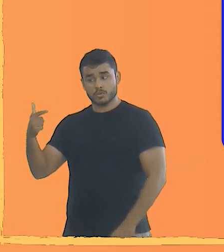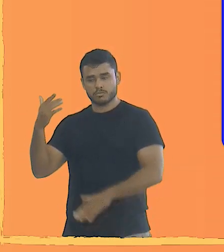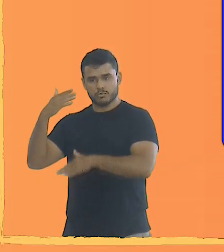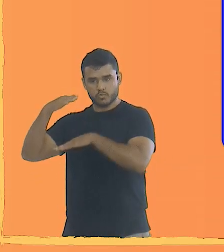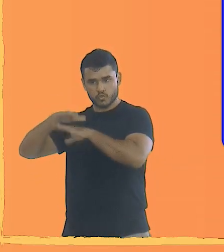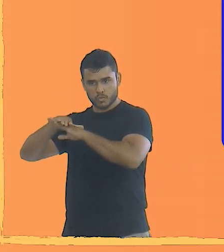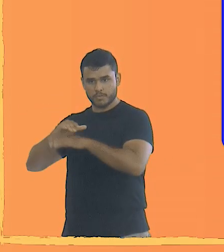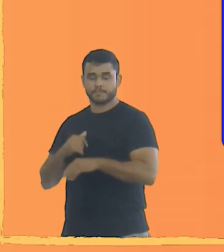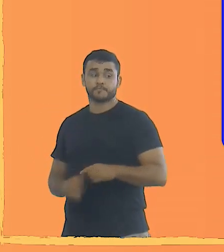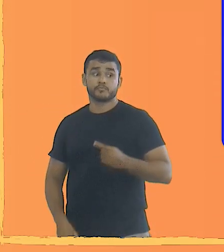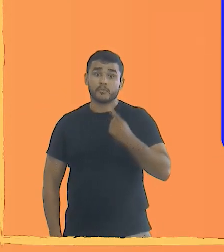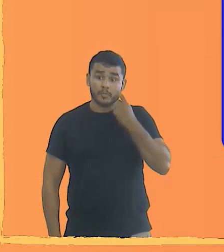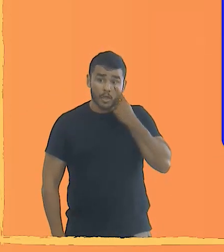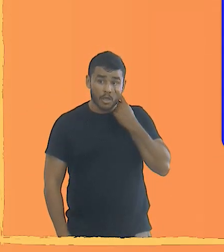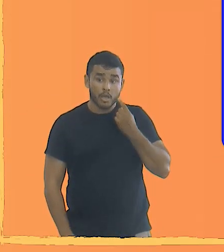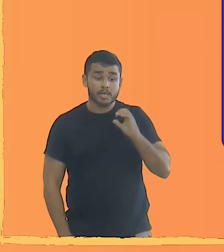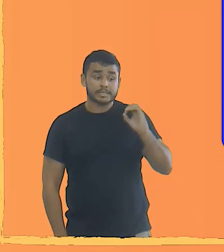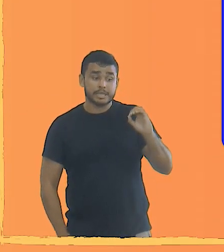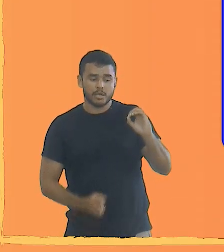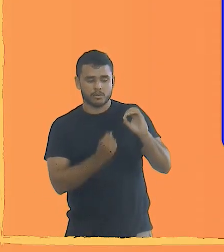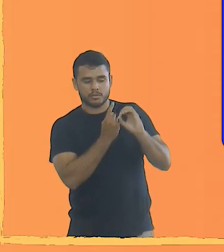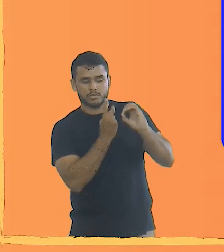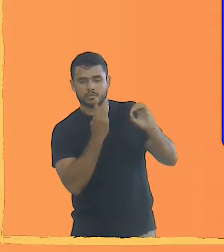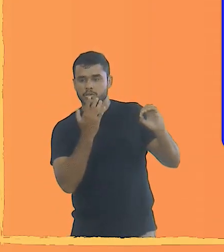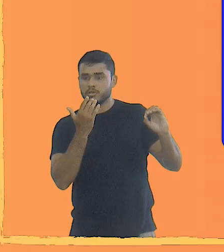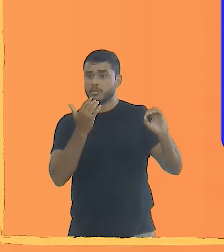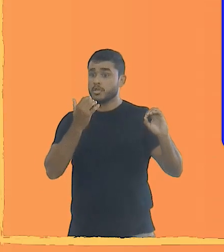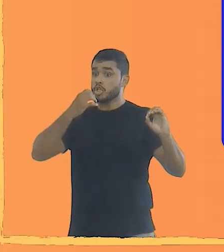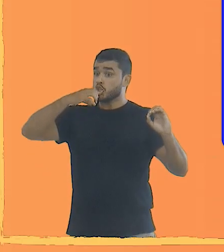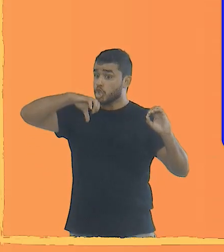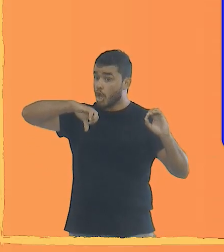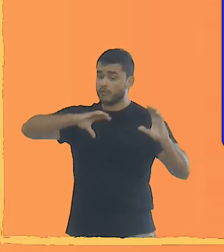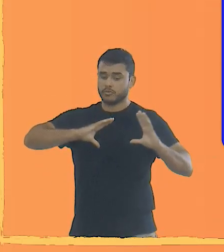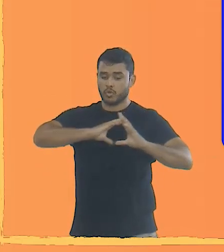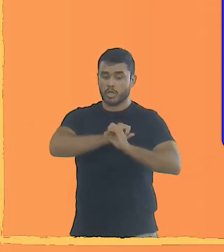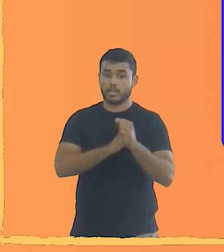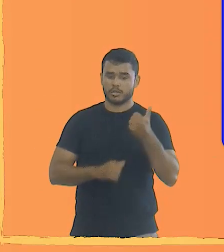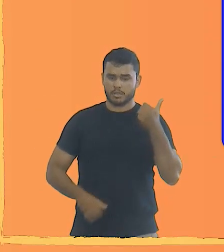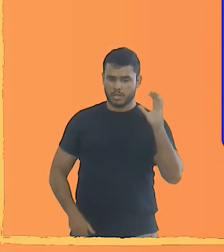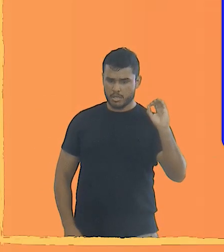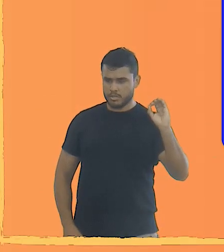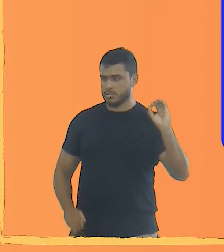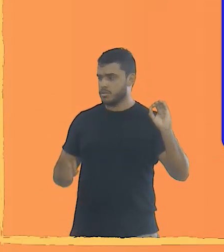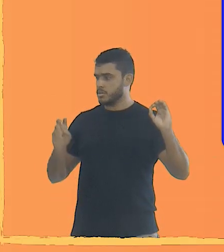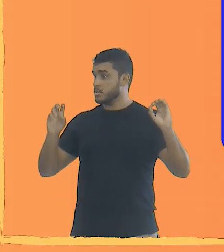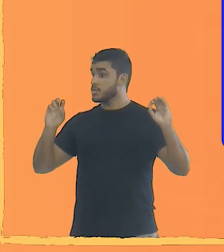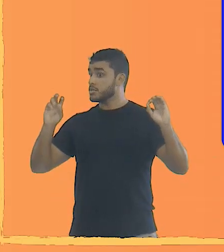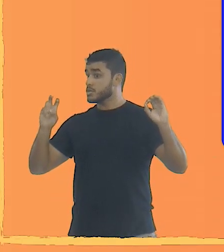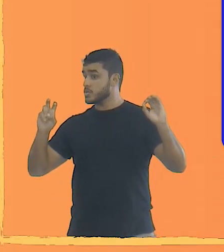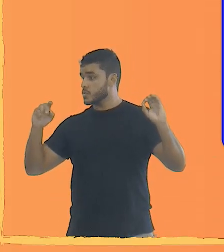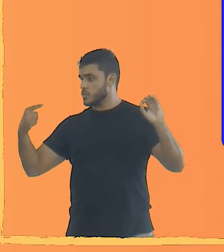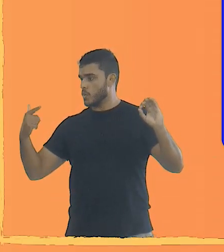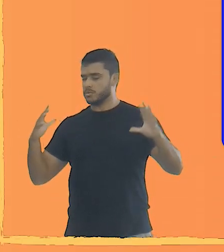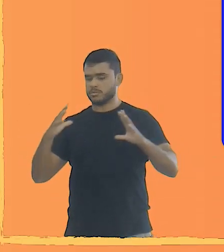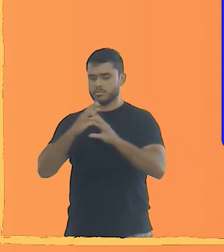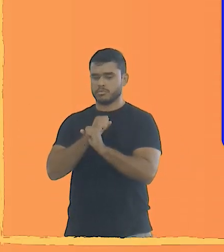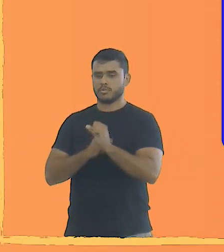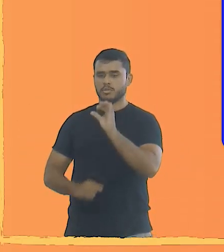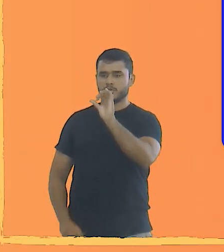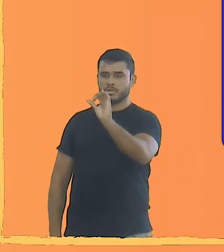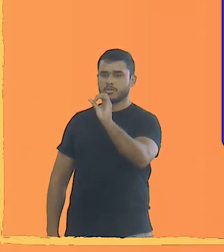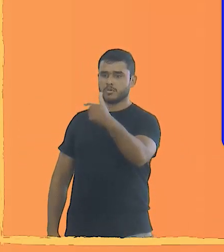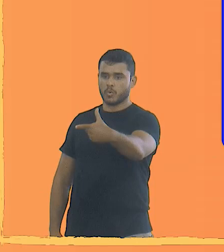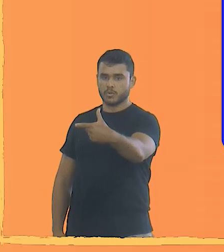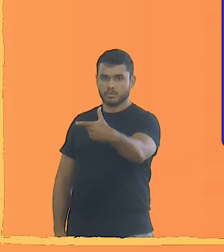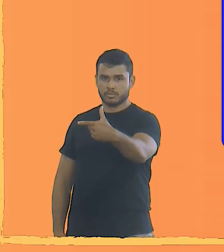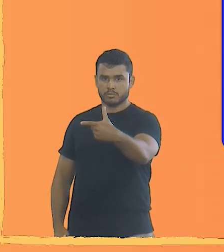questão pediu o coeficiente de melhora. O que é esse coeficiente de melhora? É o resultado da divisão